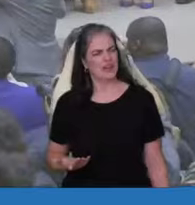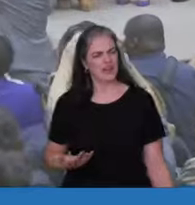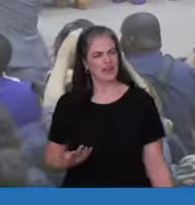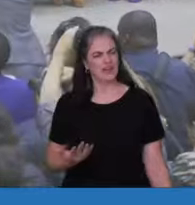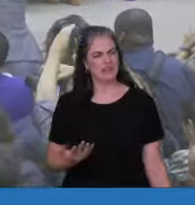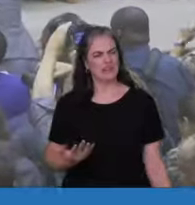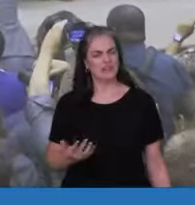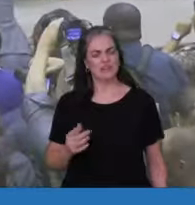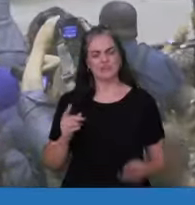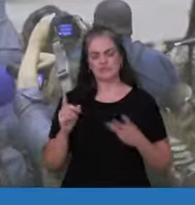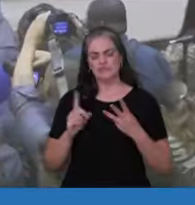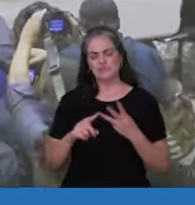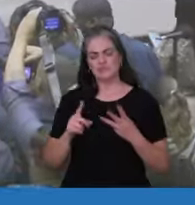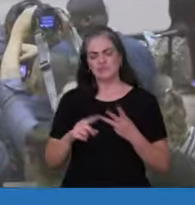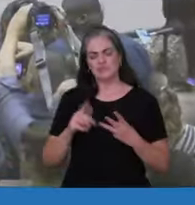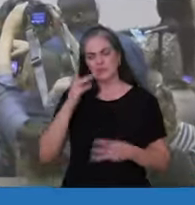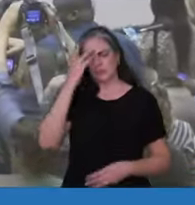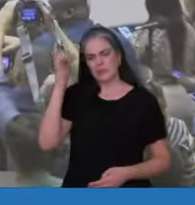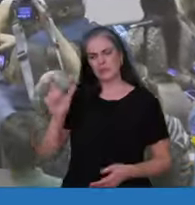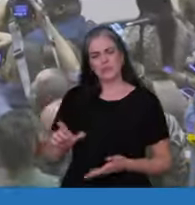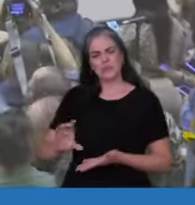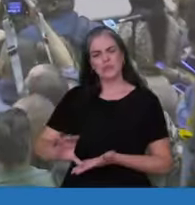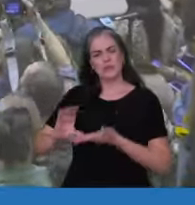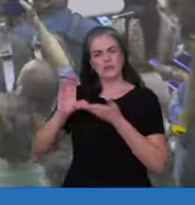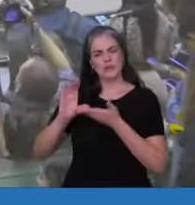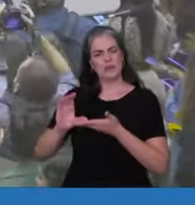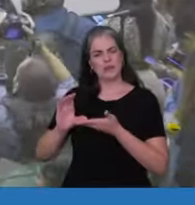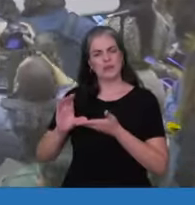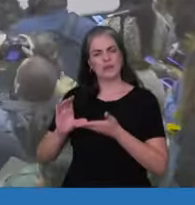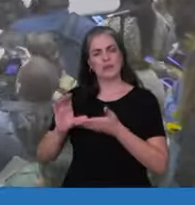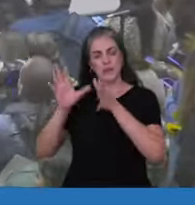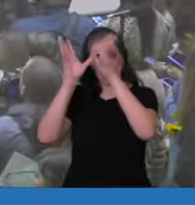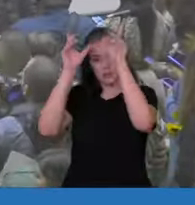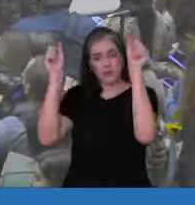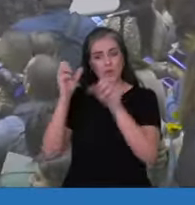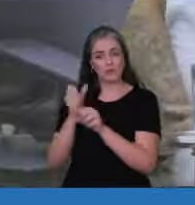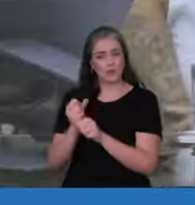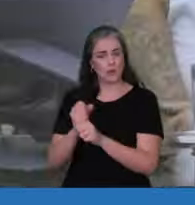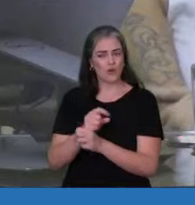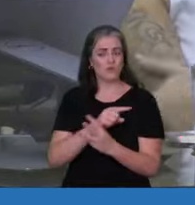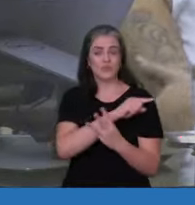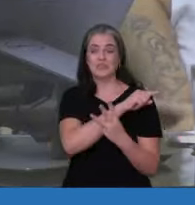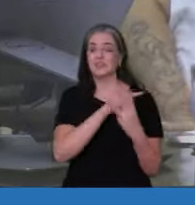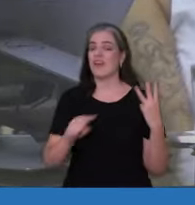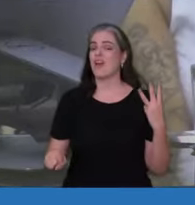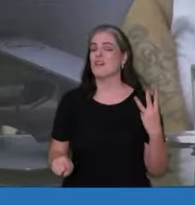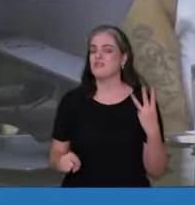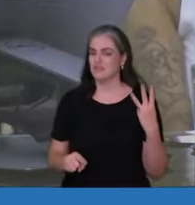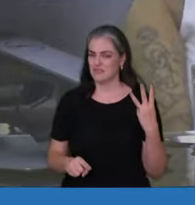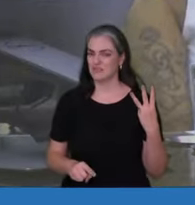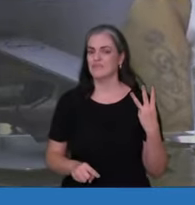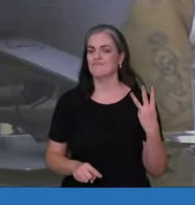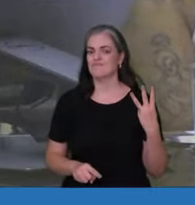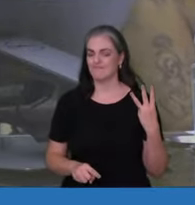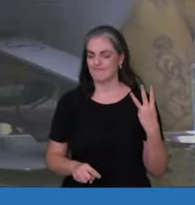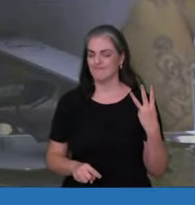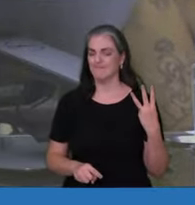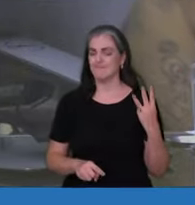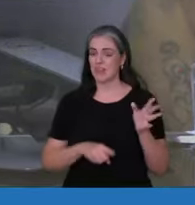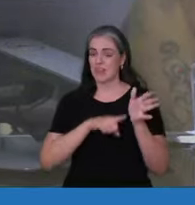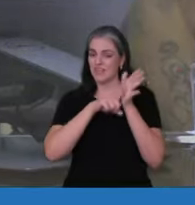do Tribunal de Contas, todos estes apontados pela investigação